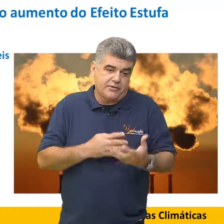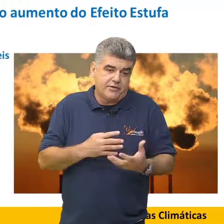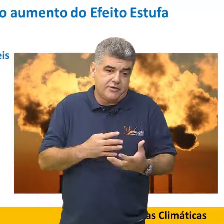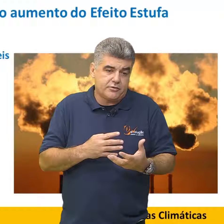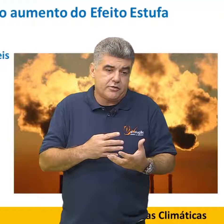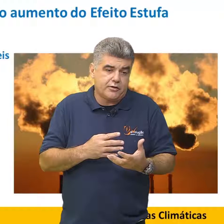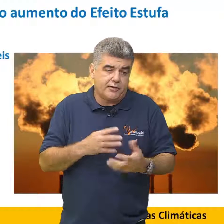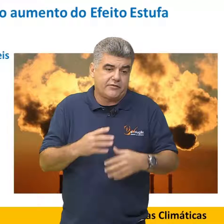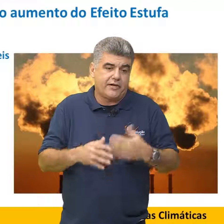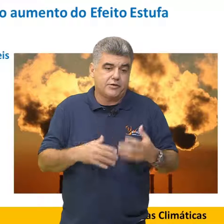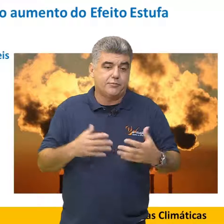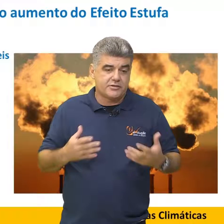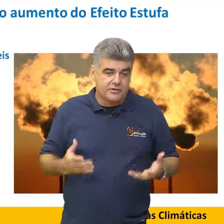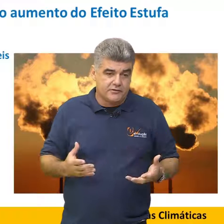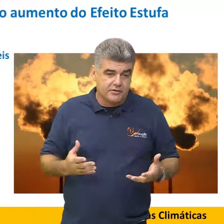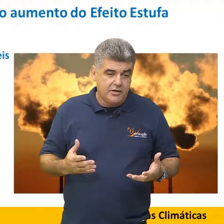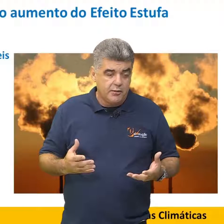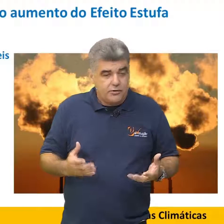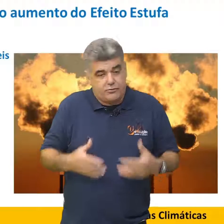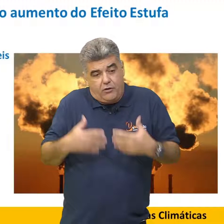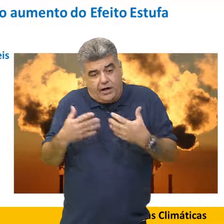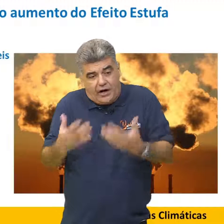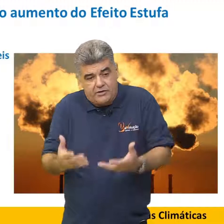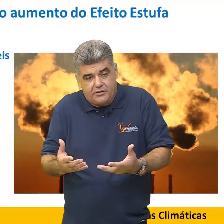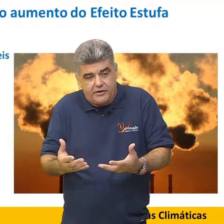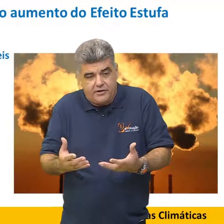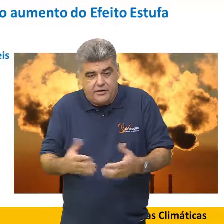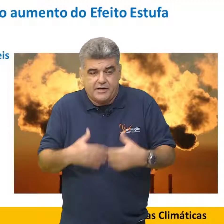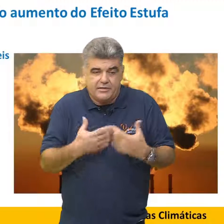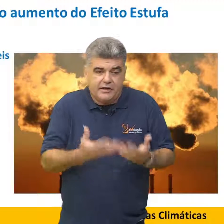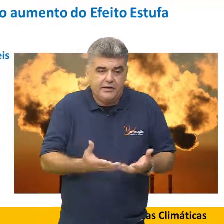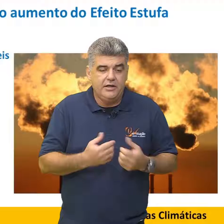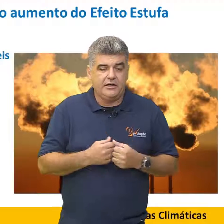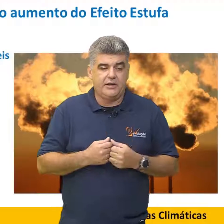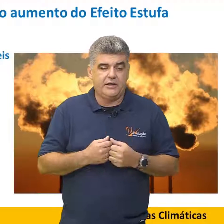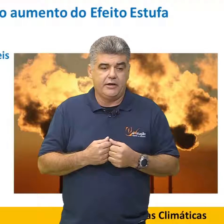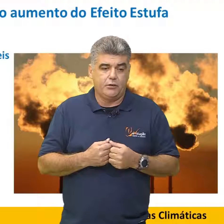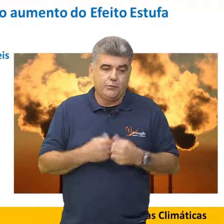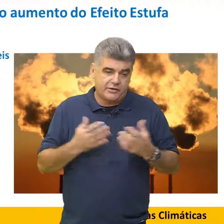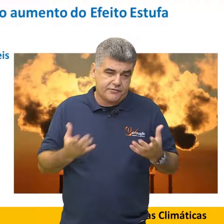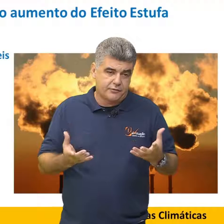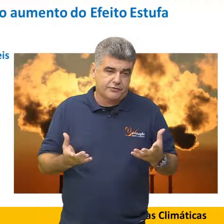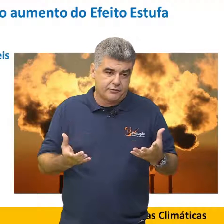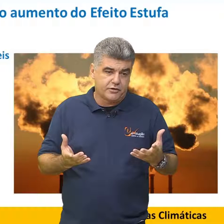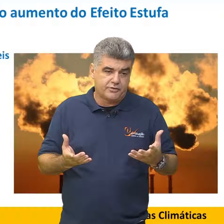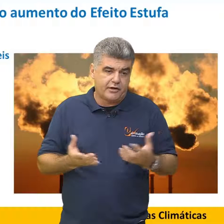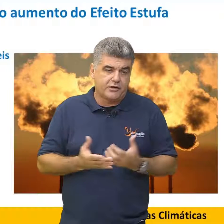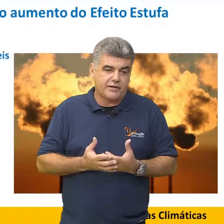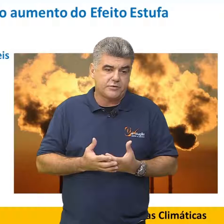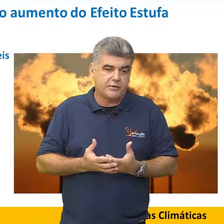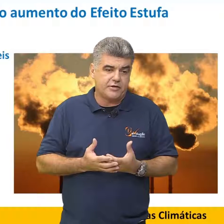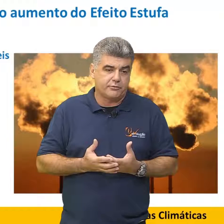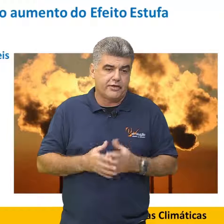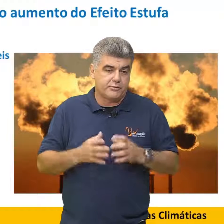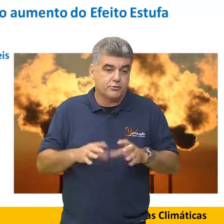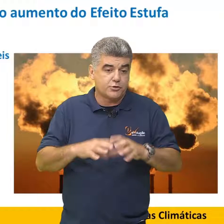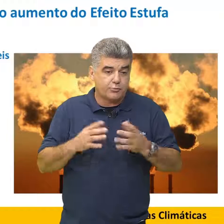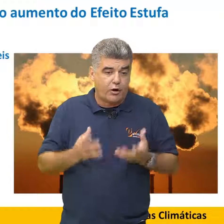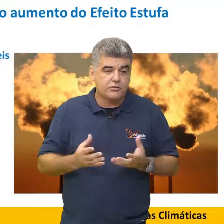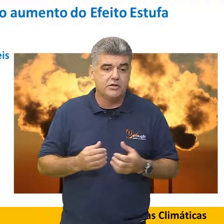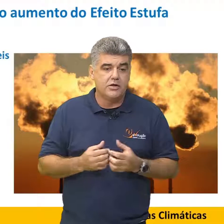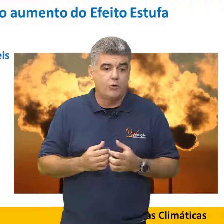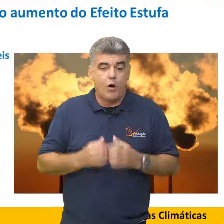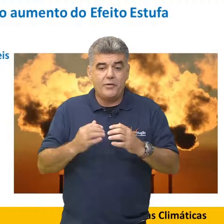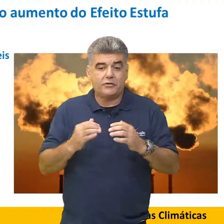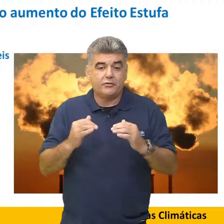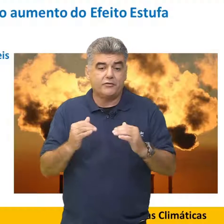consequências disso são as mais variadas possíveis. O pessoal indica-se, né, que uma das fatores que vai causar justamente o derretimento dos